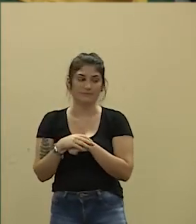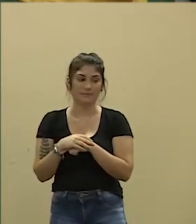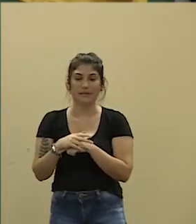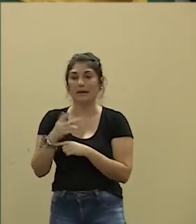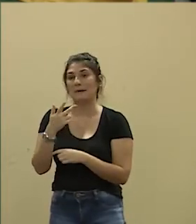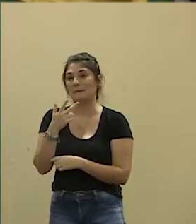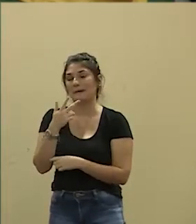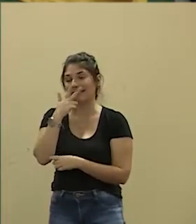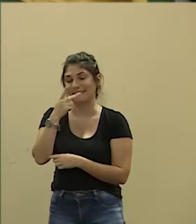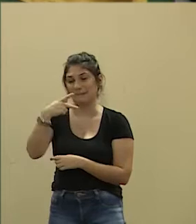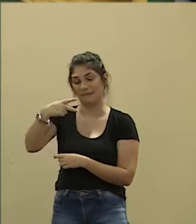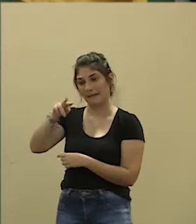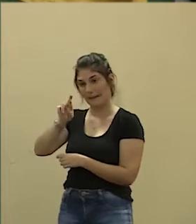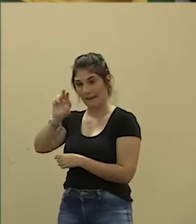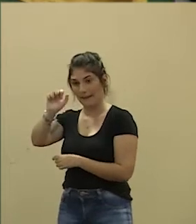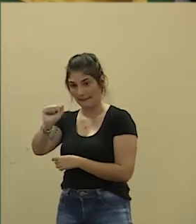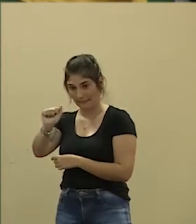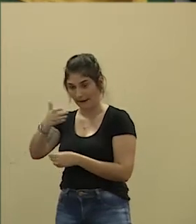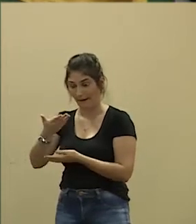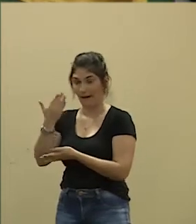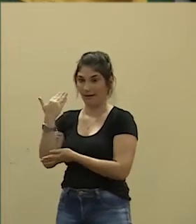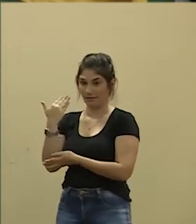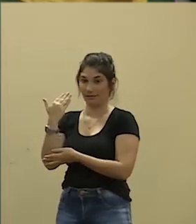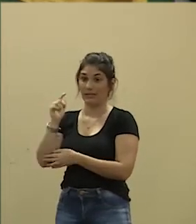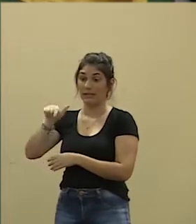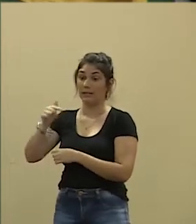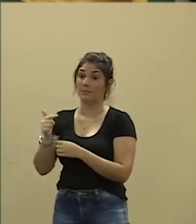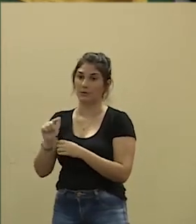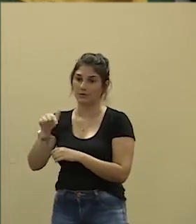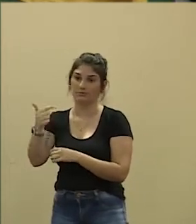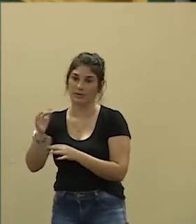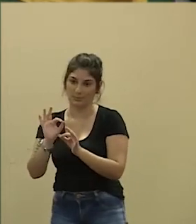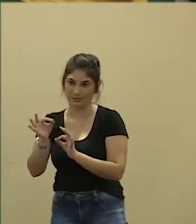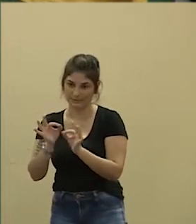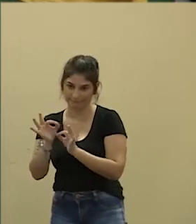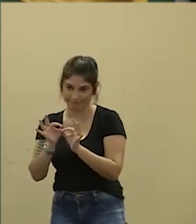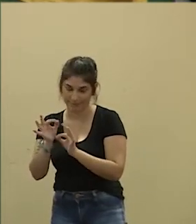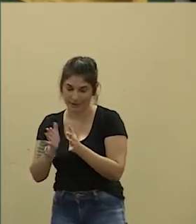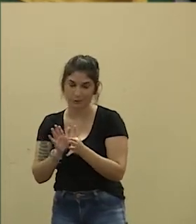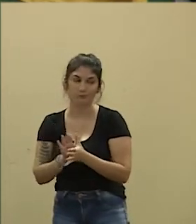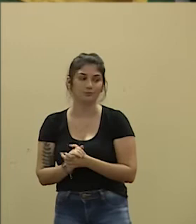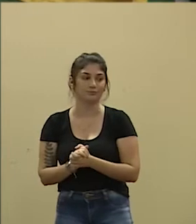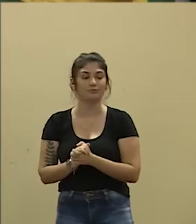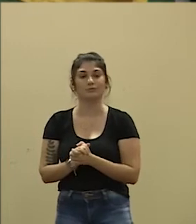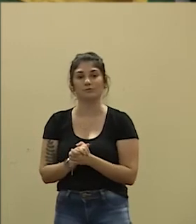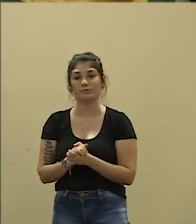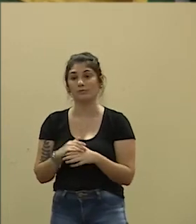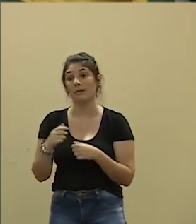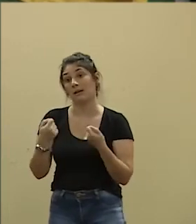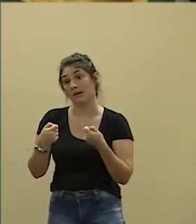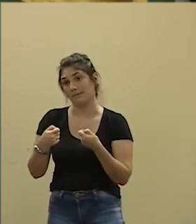pré produção produção seria o momento em si ea pós-produção então é tem muita coisa pra fazer aí precisa de